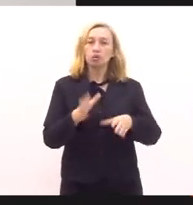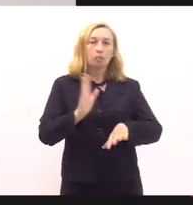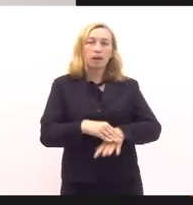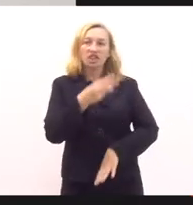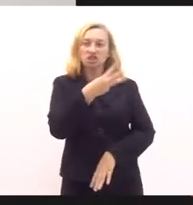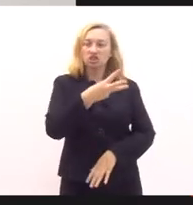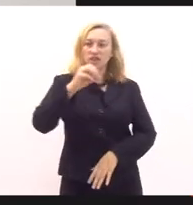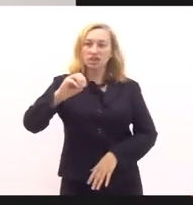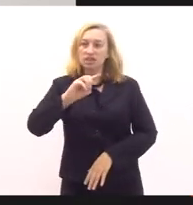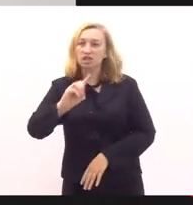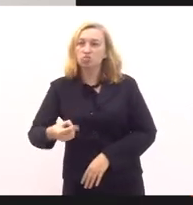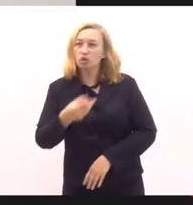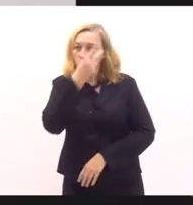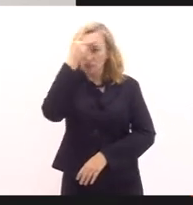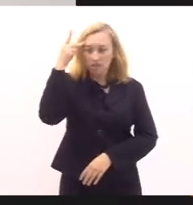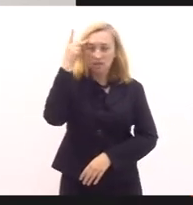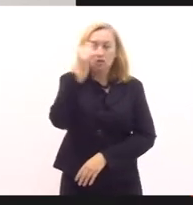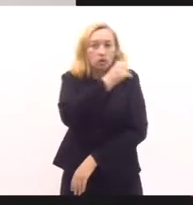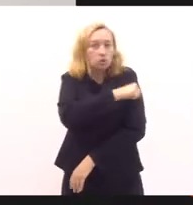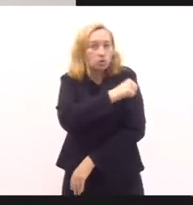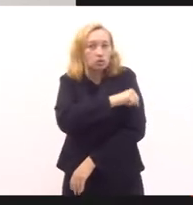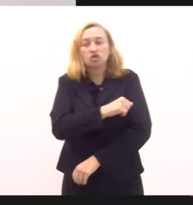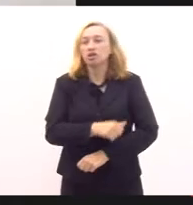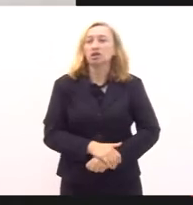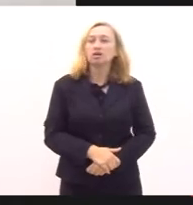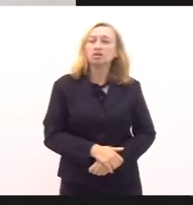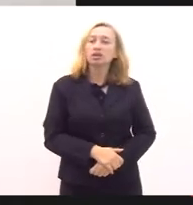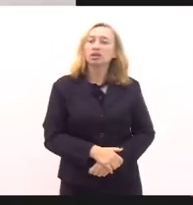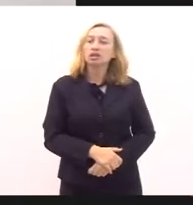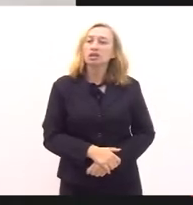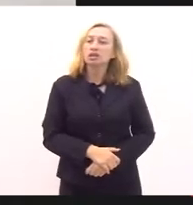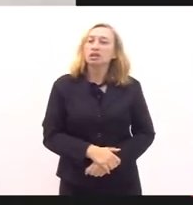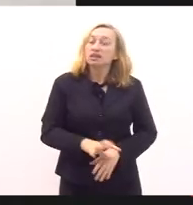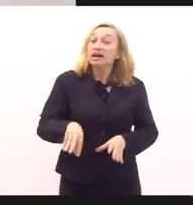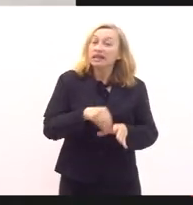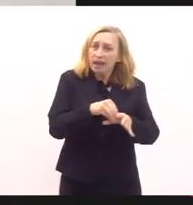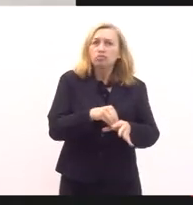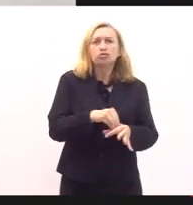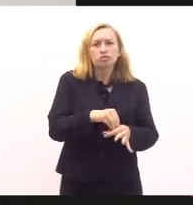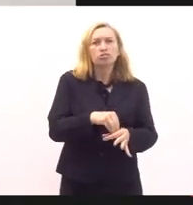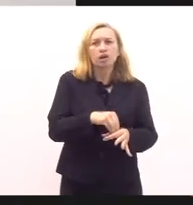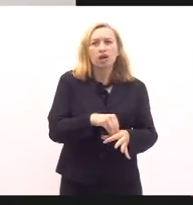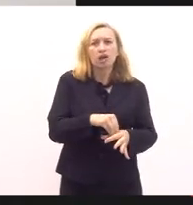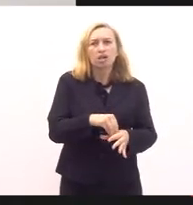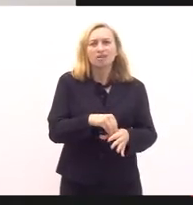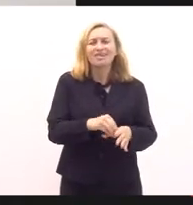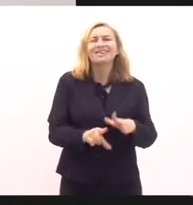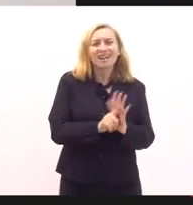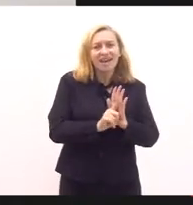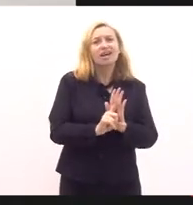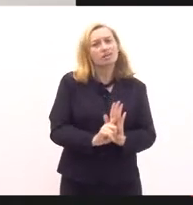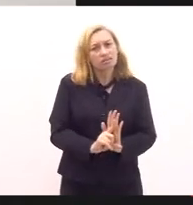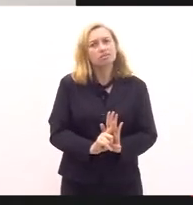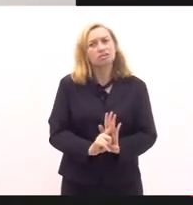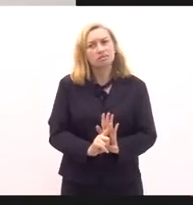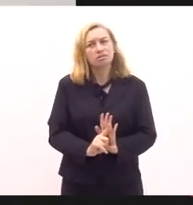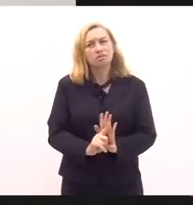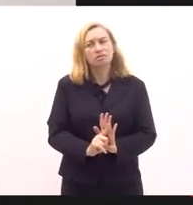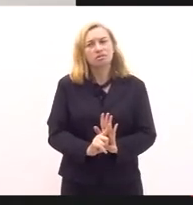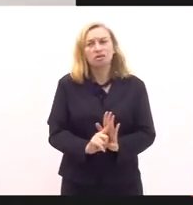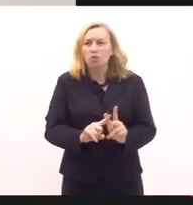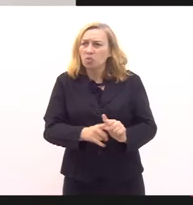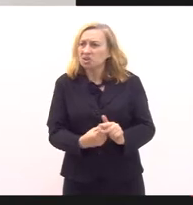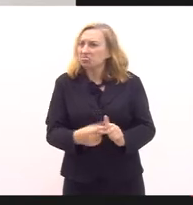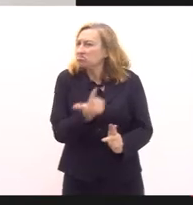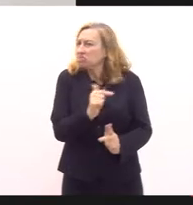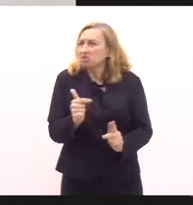300 mil pessoas no Rio de Janeiro, e que está dentro dessa lei, né, sem reajuste